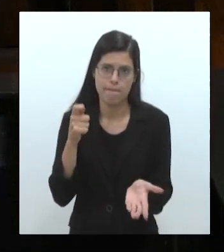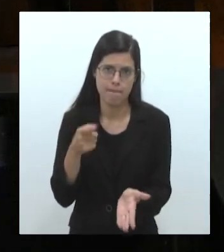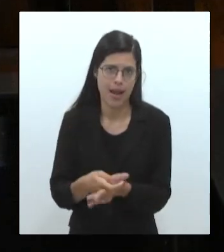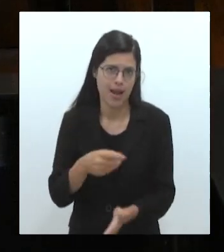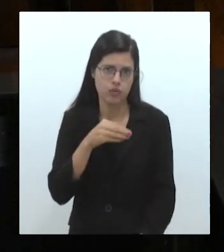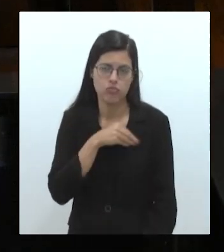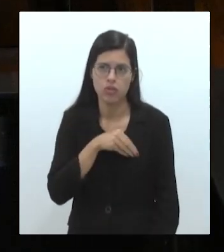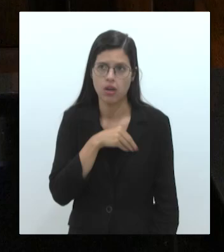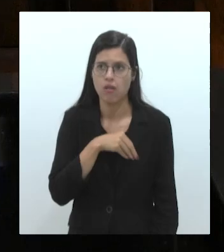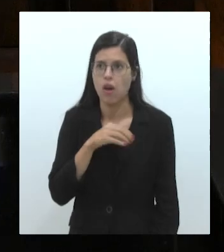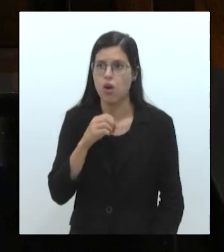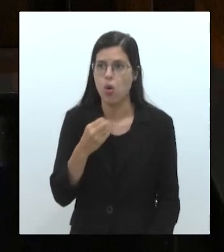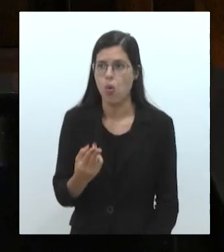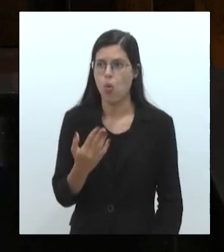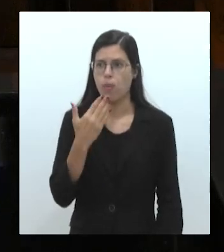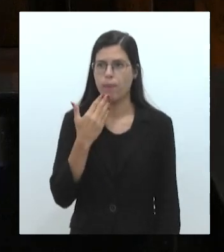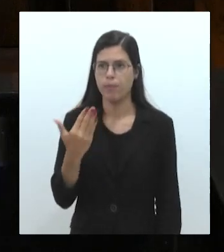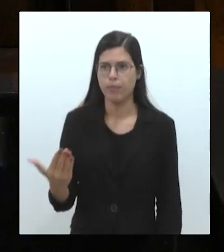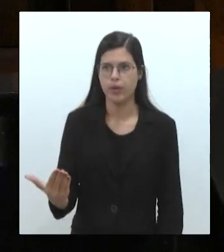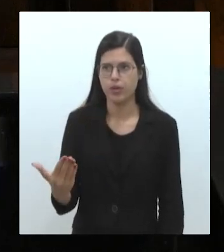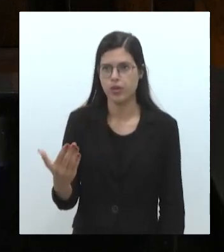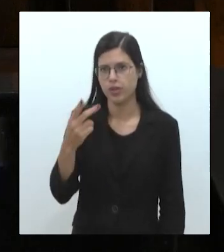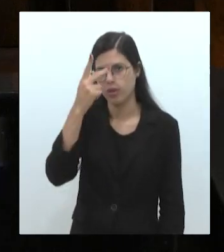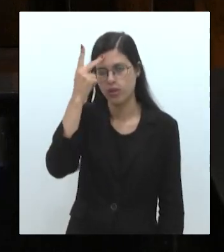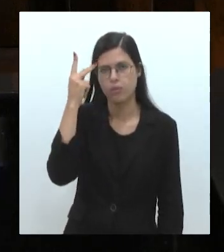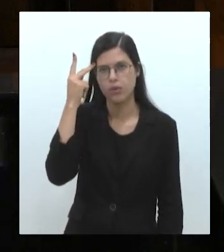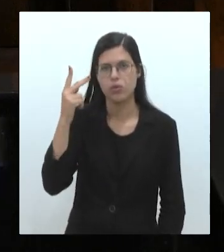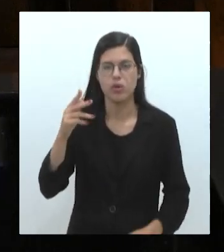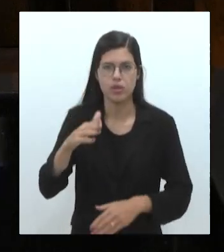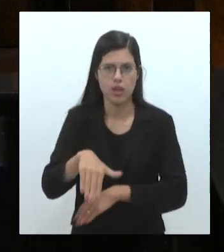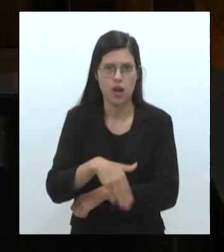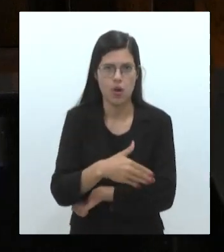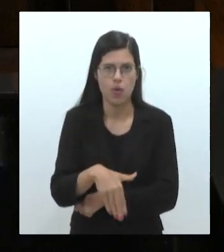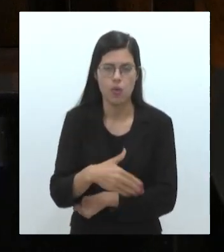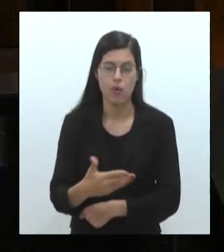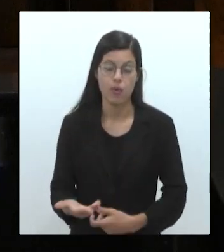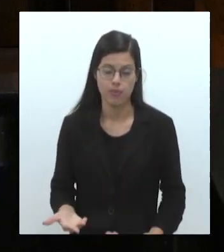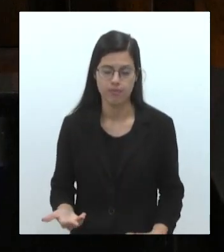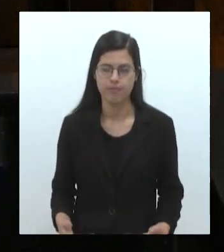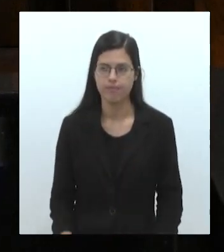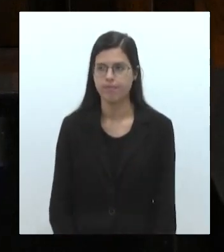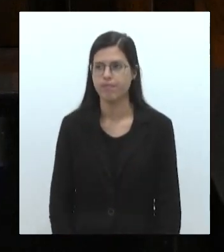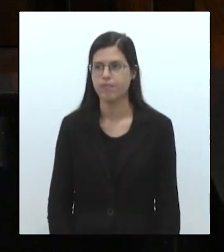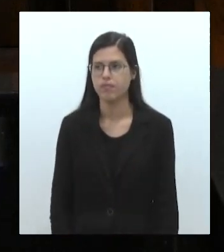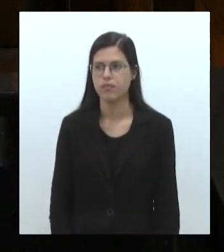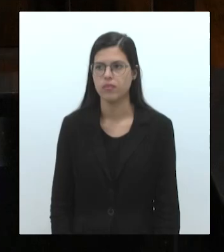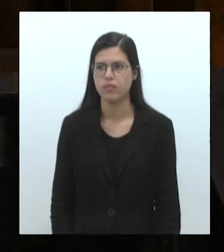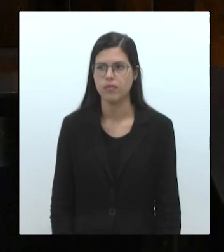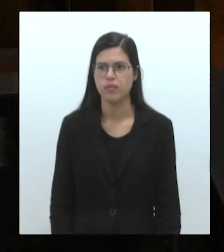aos padrinhos na rua. De toda forma,